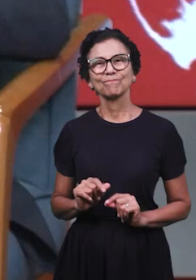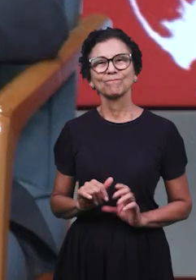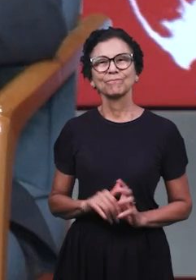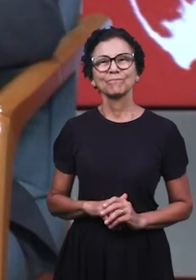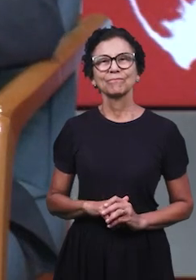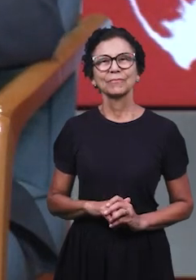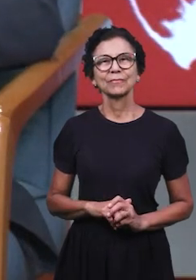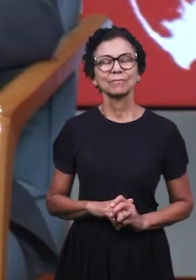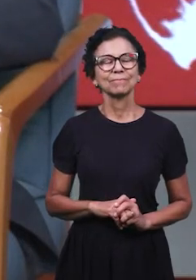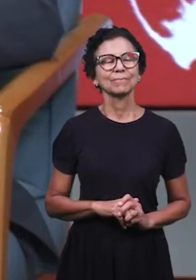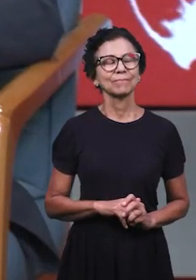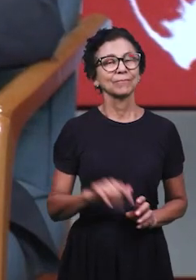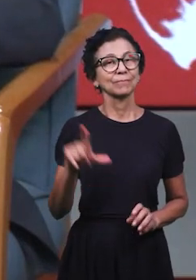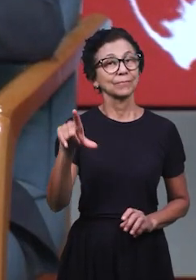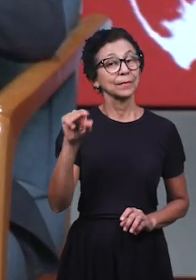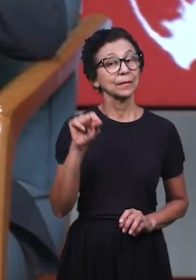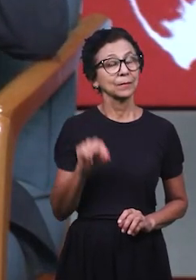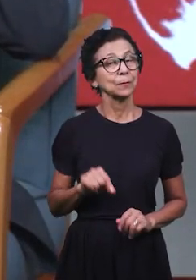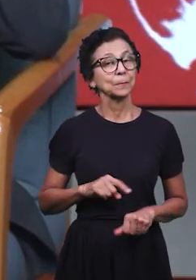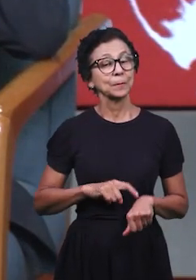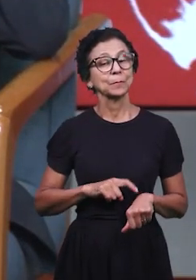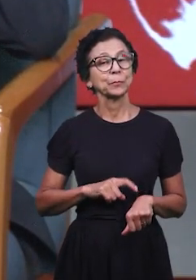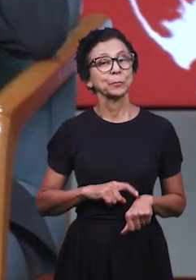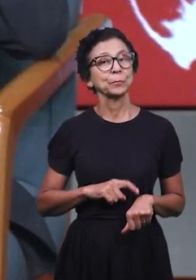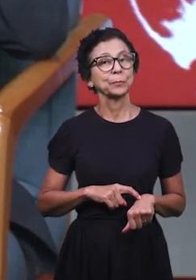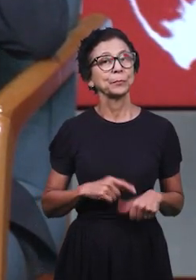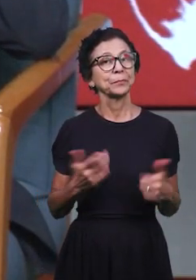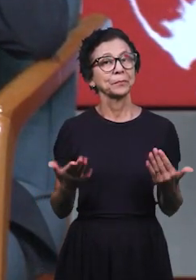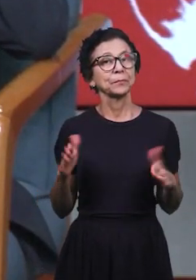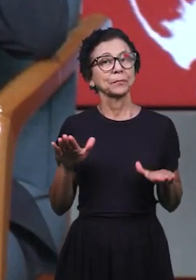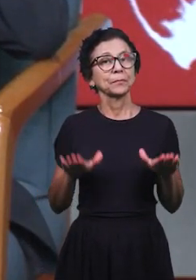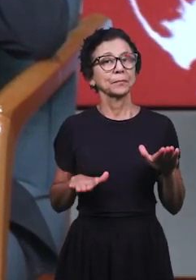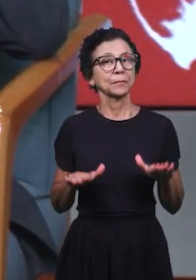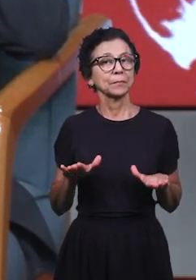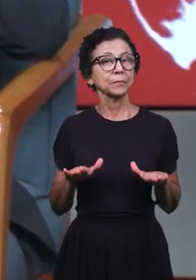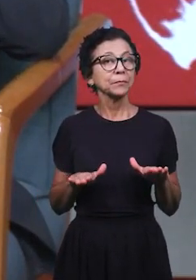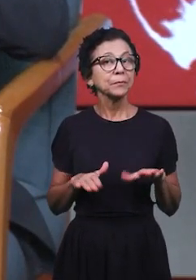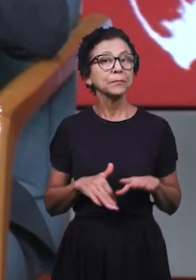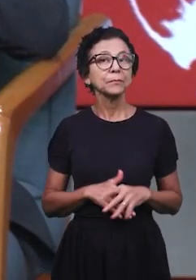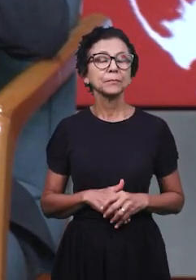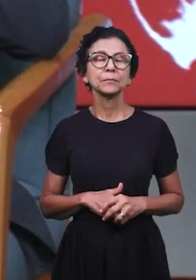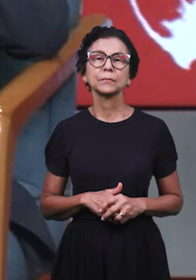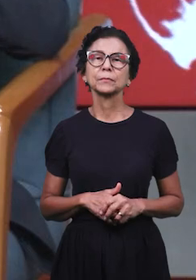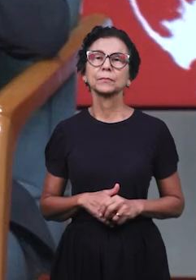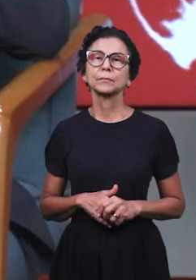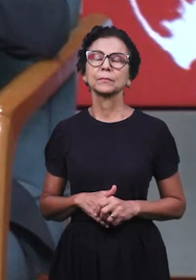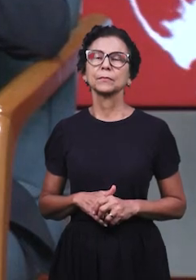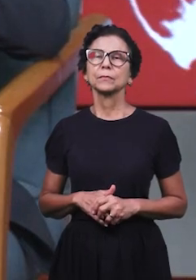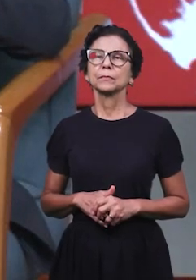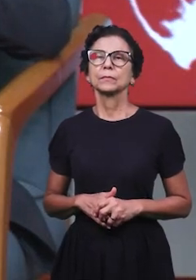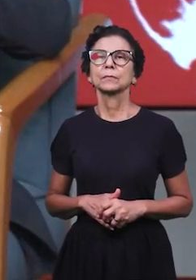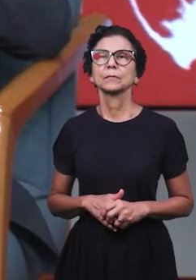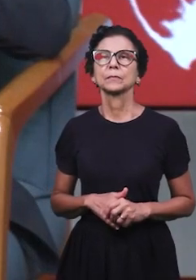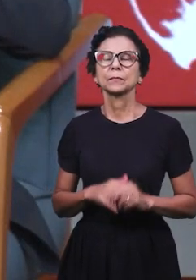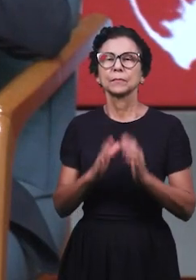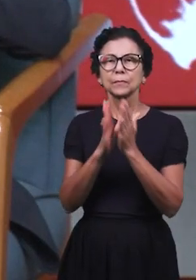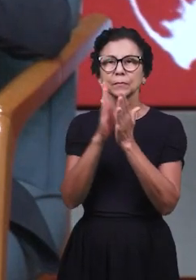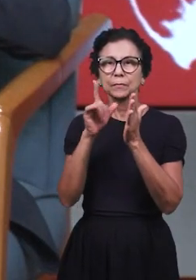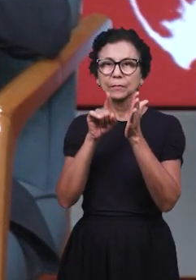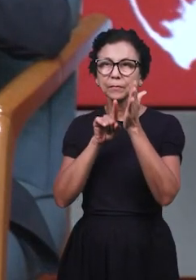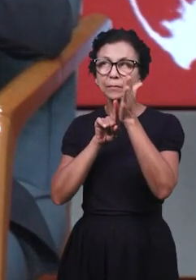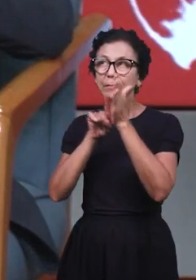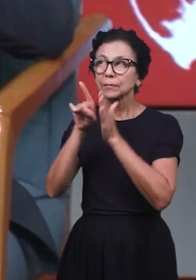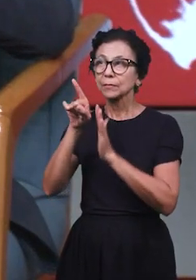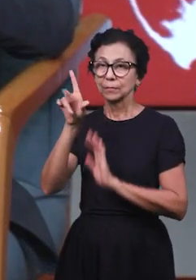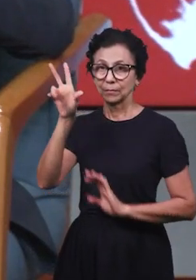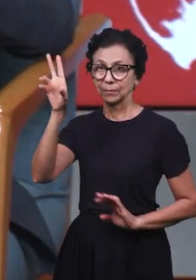decisão a ser tomada. E às vezes, na consulta à palavra, o